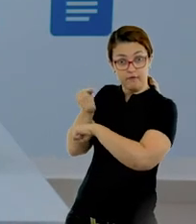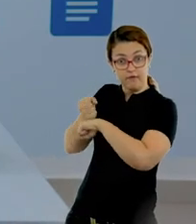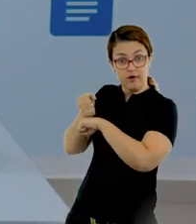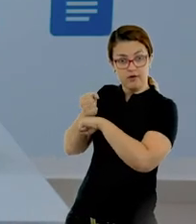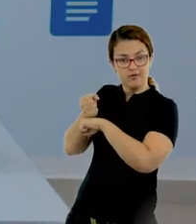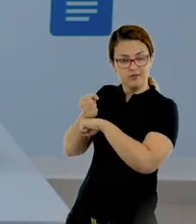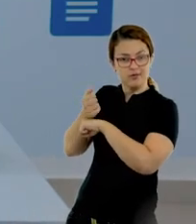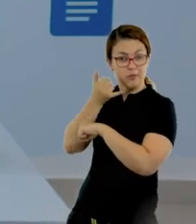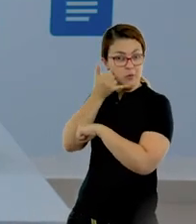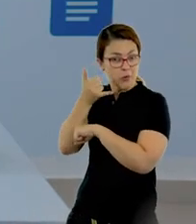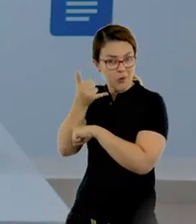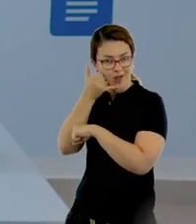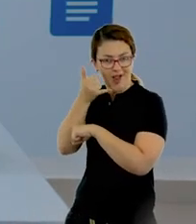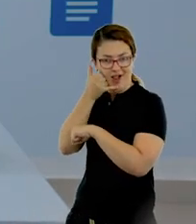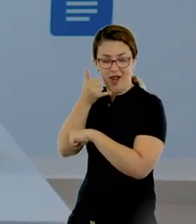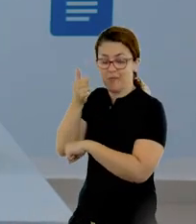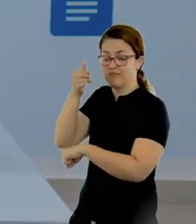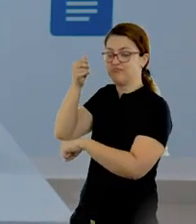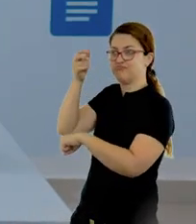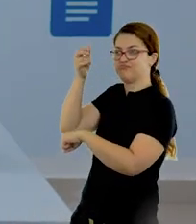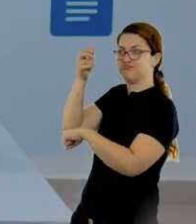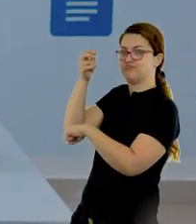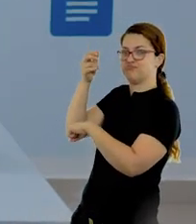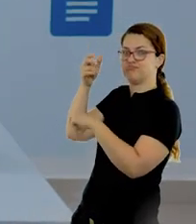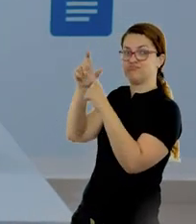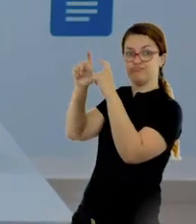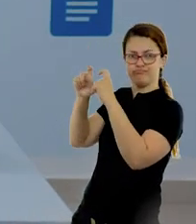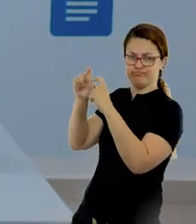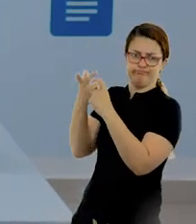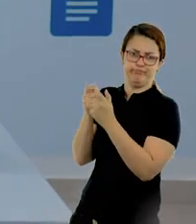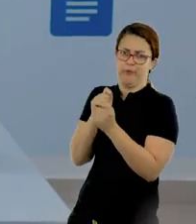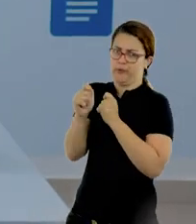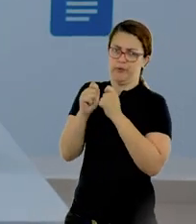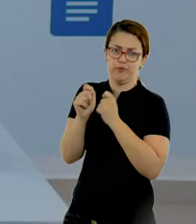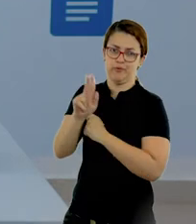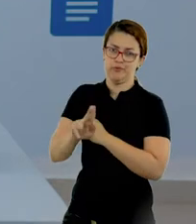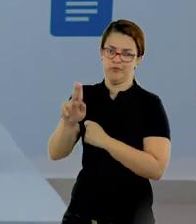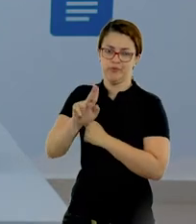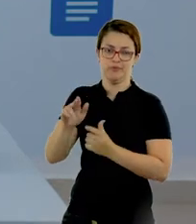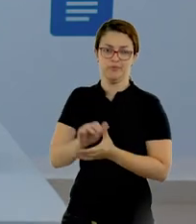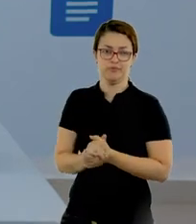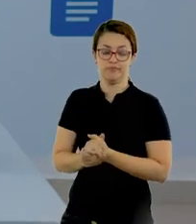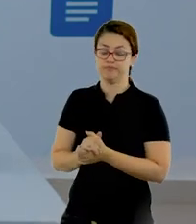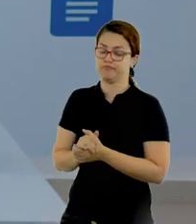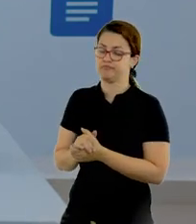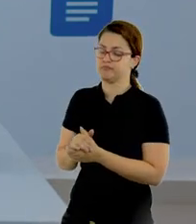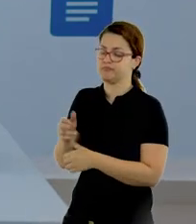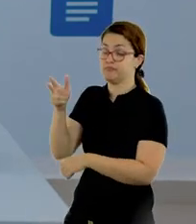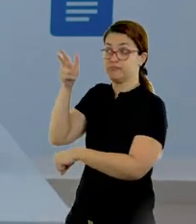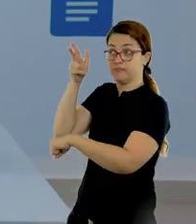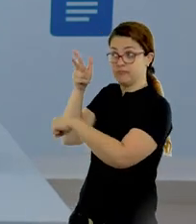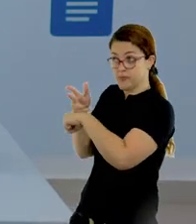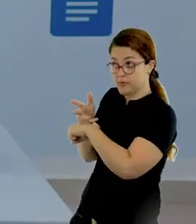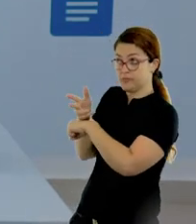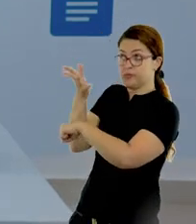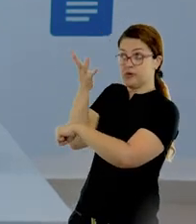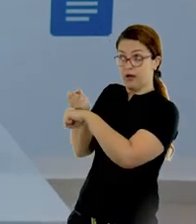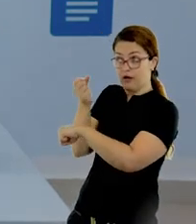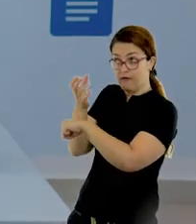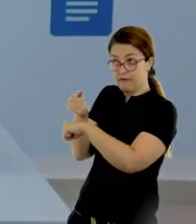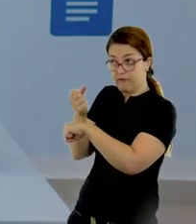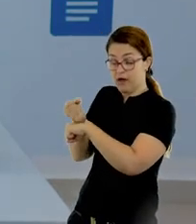né, que muitos repórteres utilizam para fazer as entrevistas. Então você vai gravar tudo e